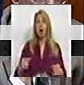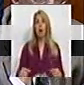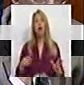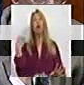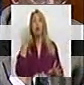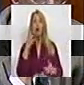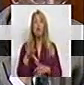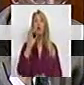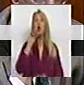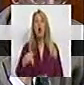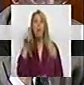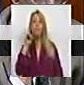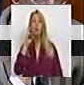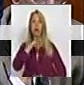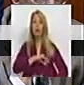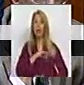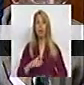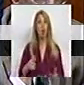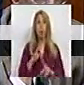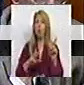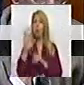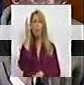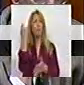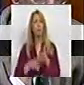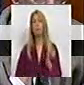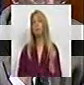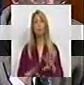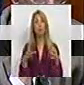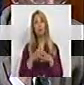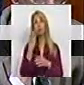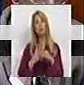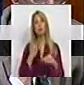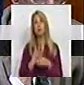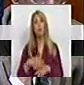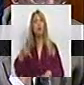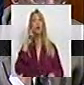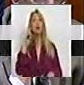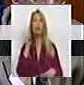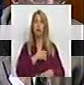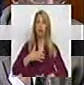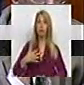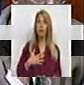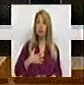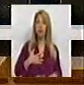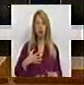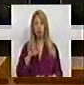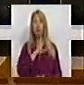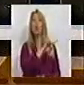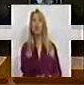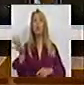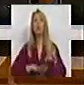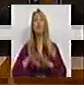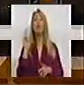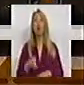os rendimentos, por não aumentar a carga fiscal sobre a classe média, proteger as empresas, e os senhores o que